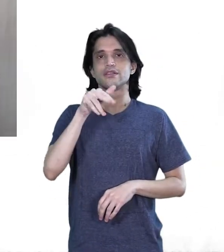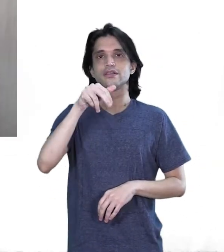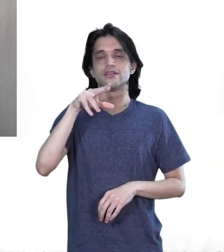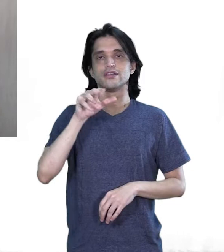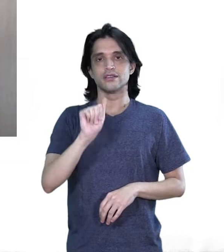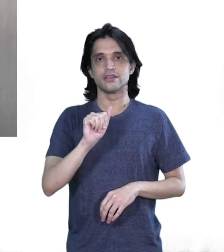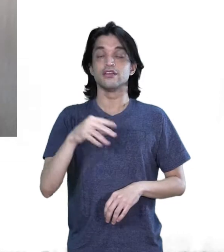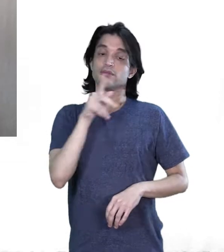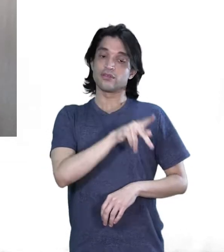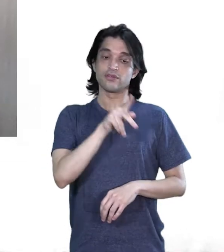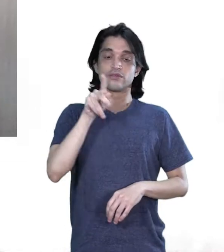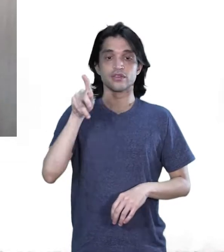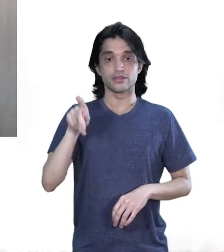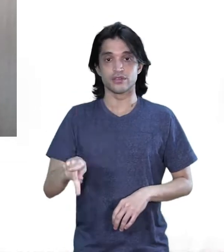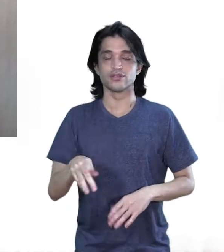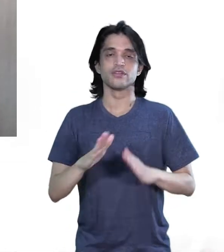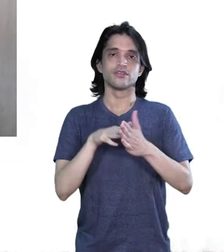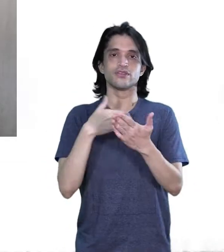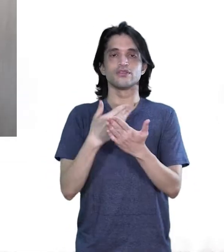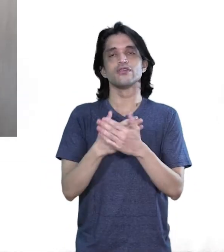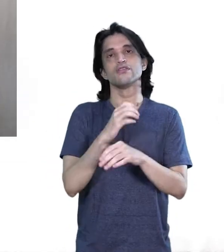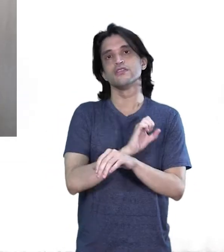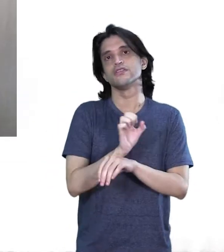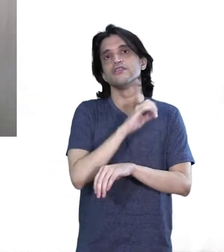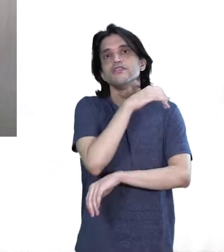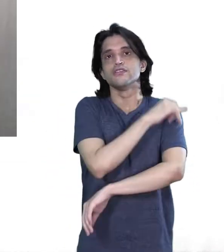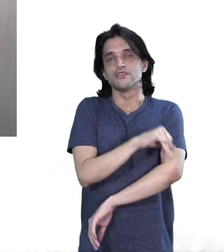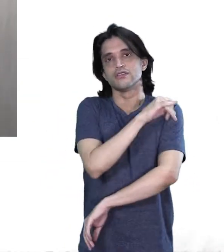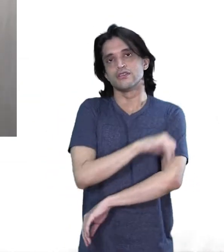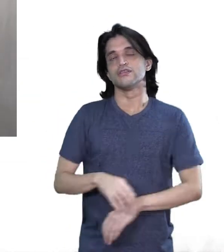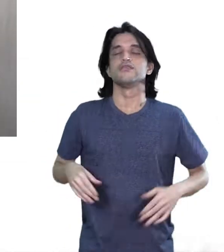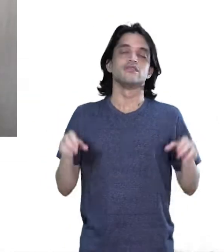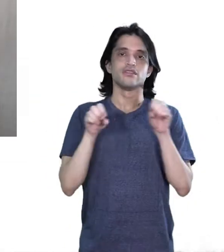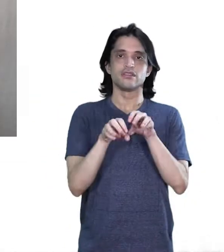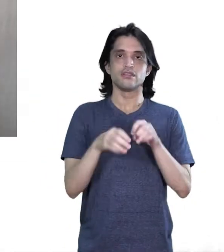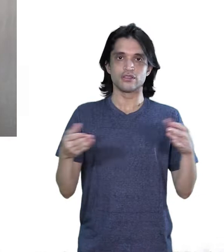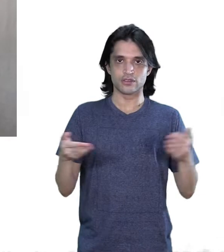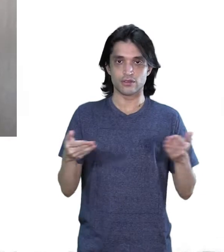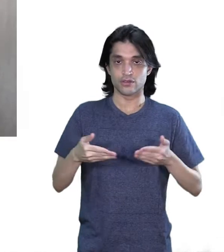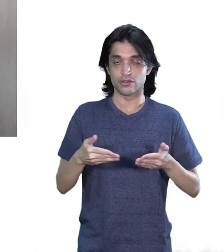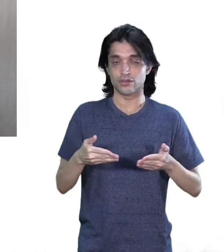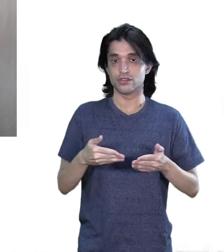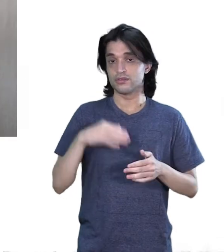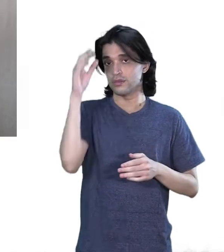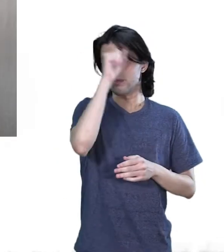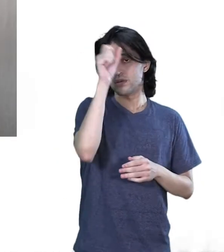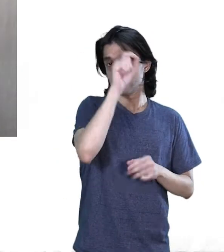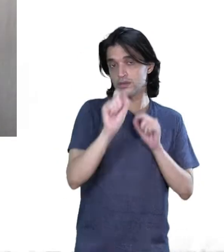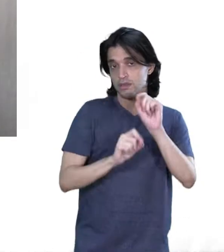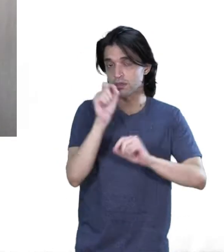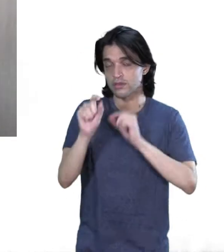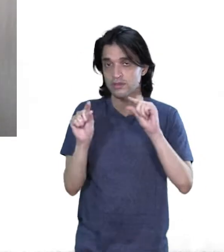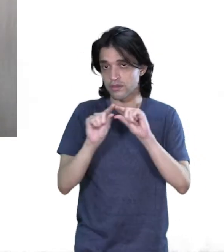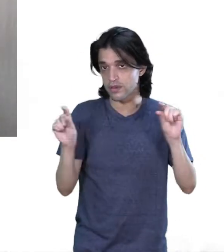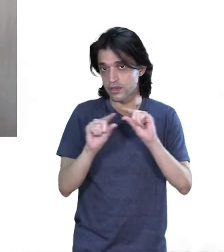de Ensino do Rio de Janeiro. Na aula de hoje, iremos aprender o que é uma frase, uma oração e